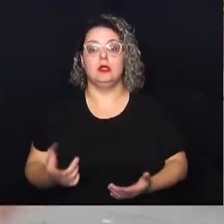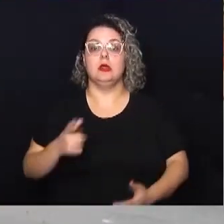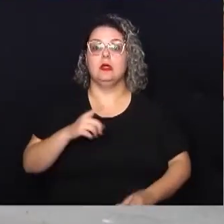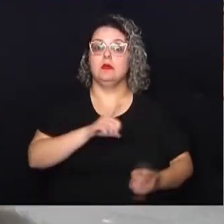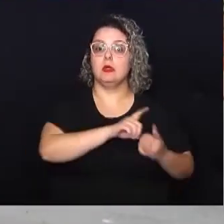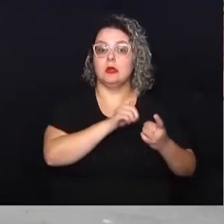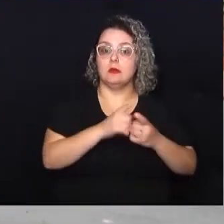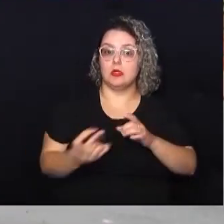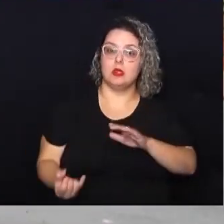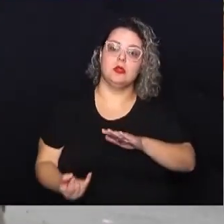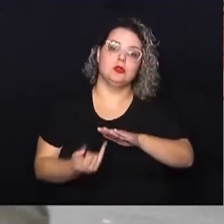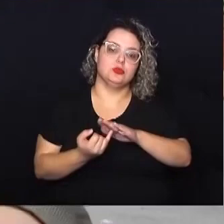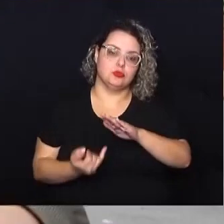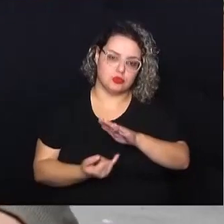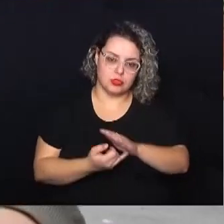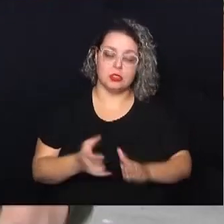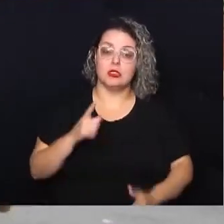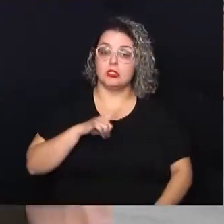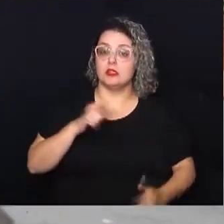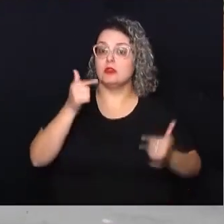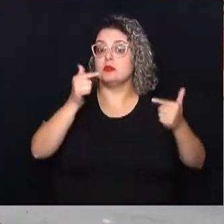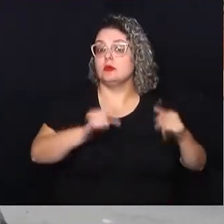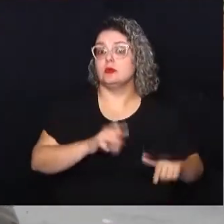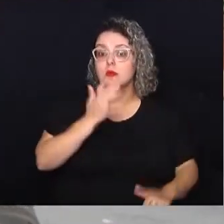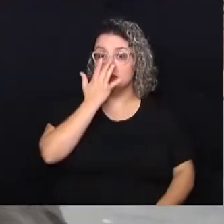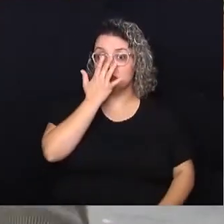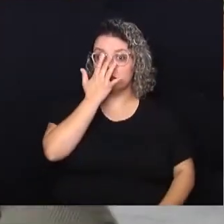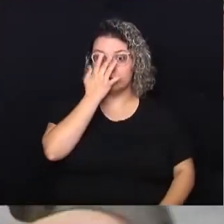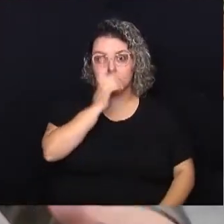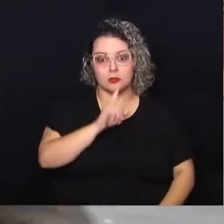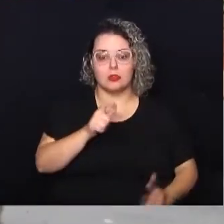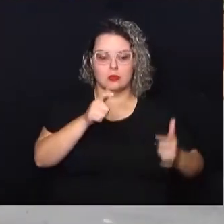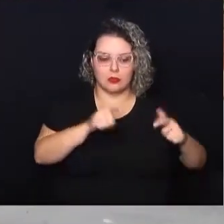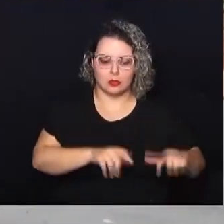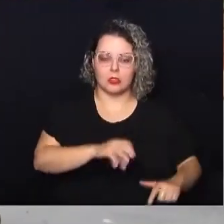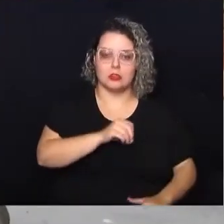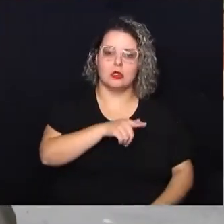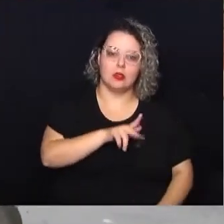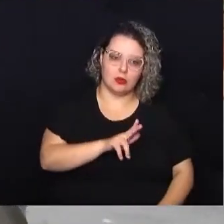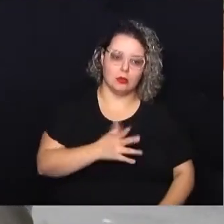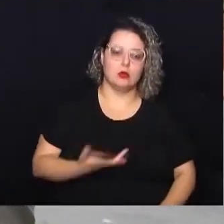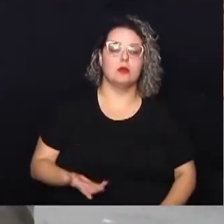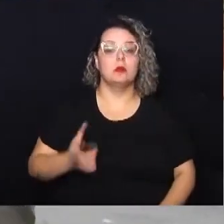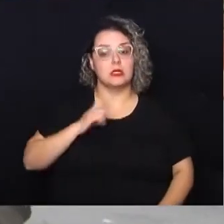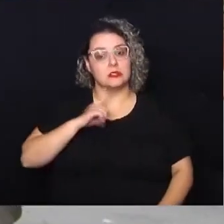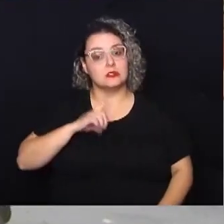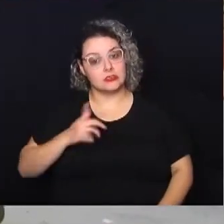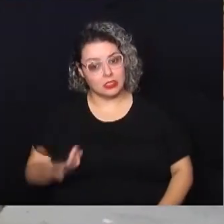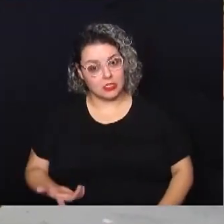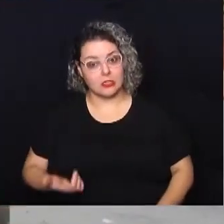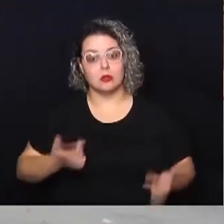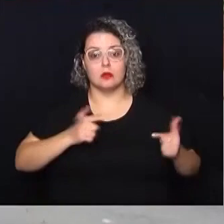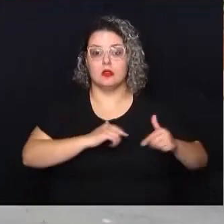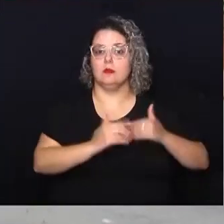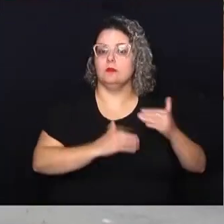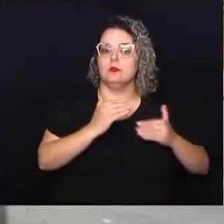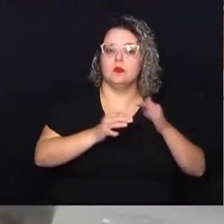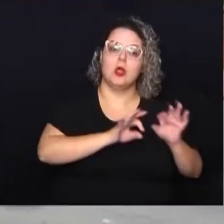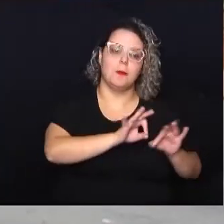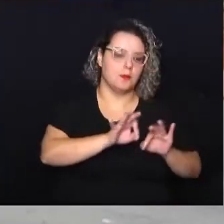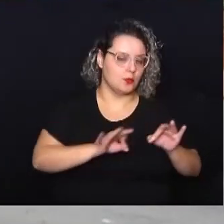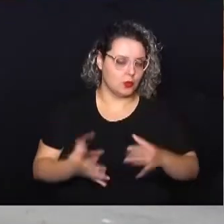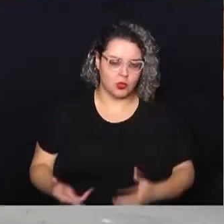aqui, que terá um espaço, não é um espaço da ONG, mas a comunidade terá um espaço onde poderão desenvolver